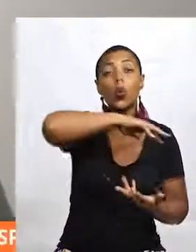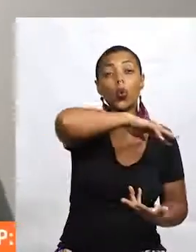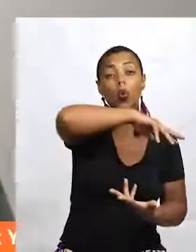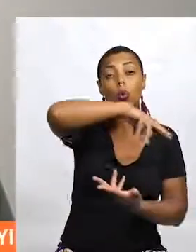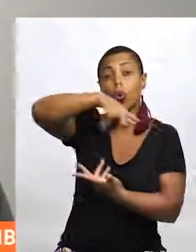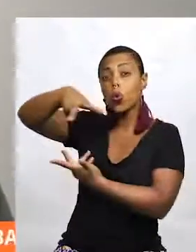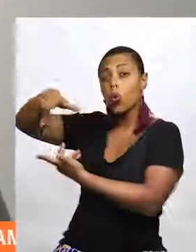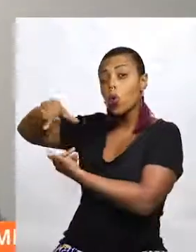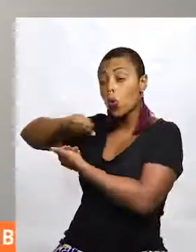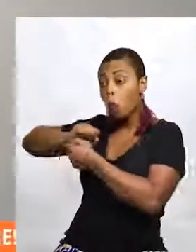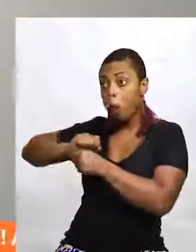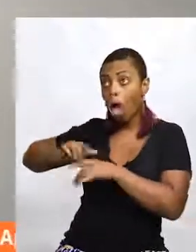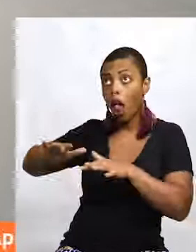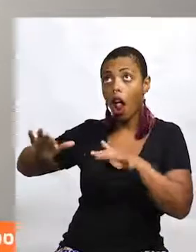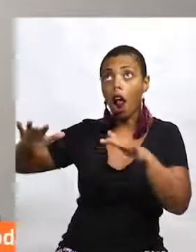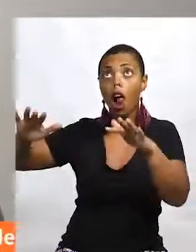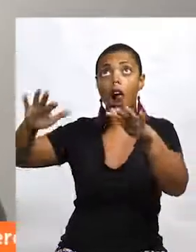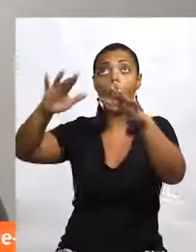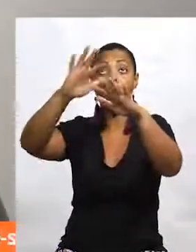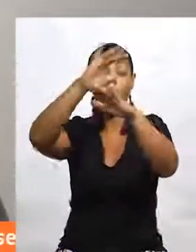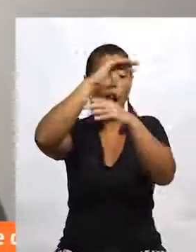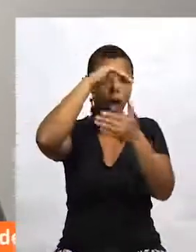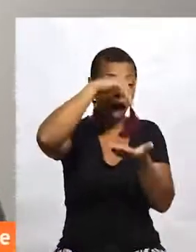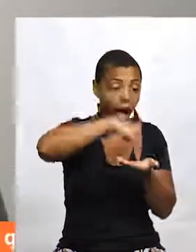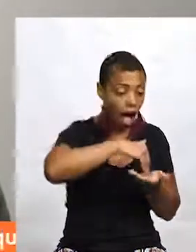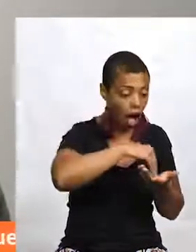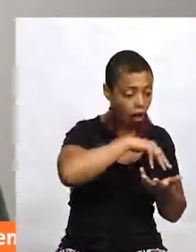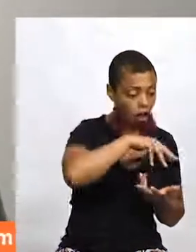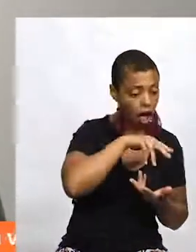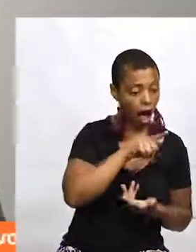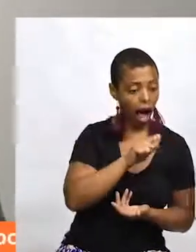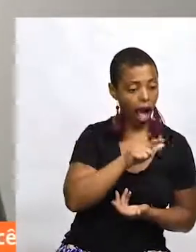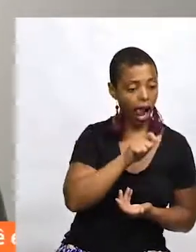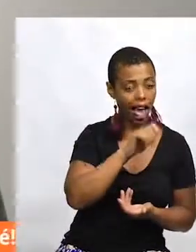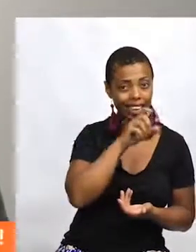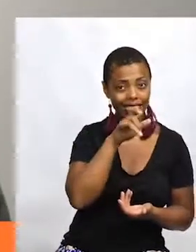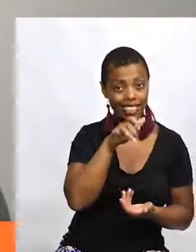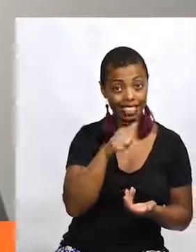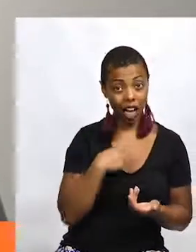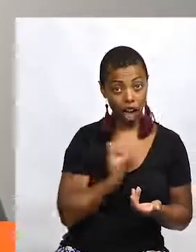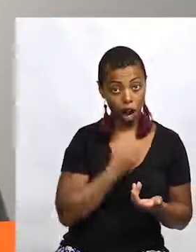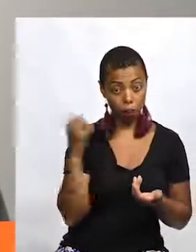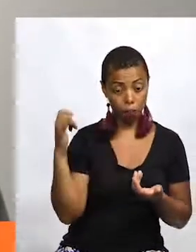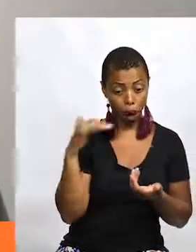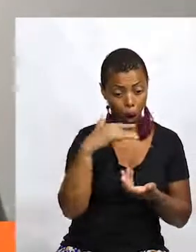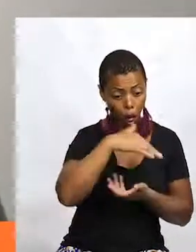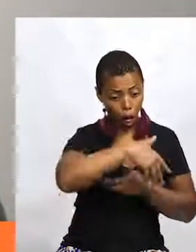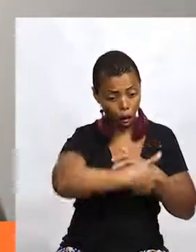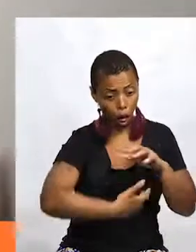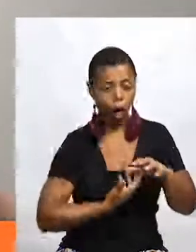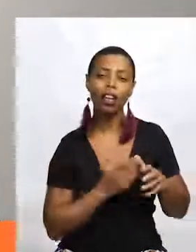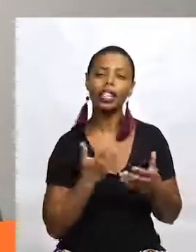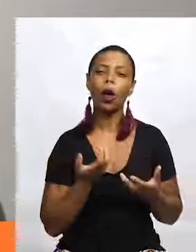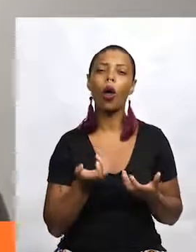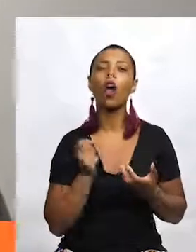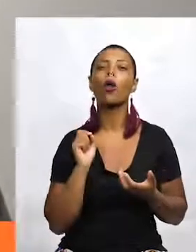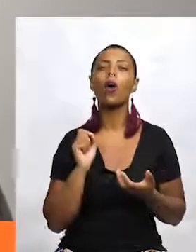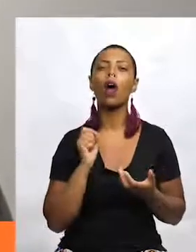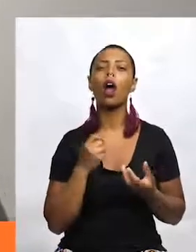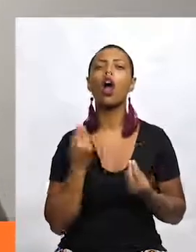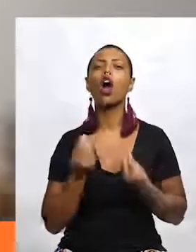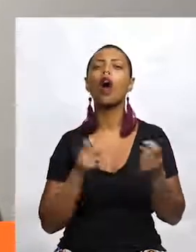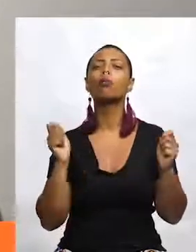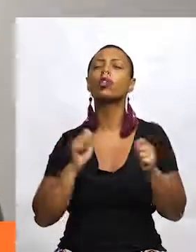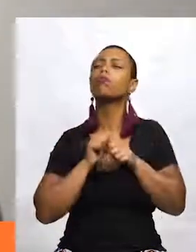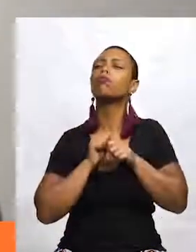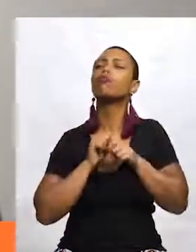galáxia, se propaga na nossa galáxia e é detectada na Terra. E o que eu quero saber, o que eu proponho é são modelos de propagação. Quais